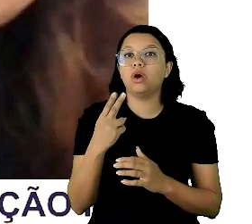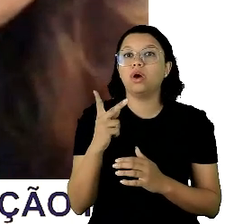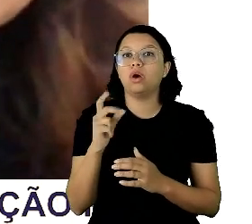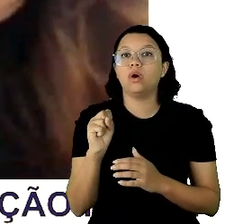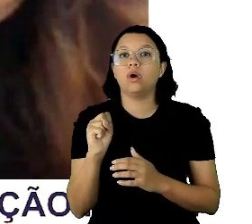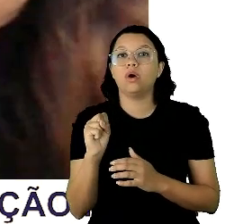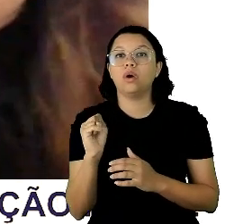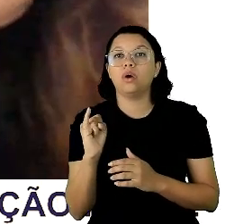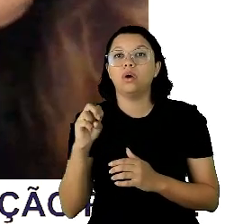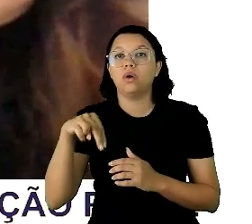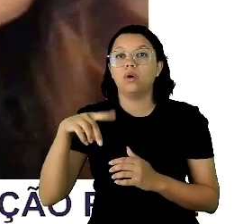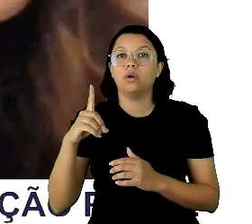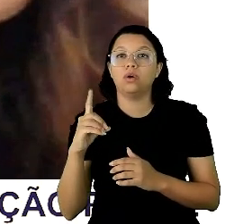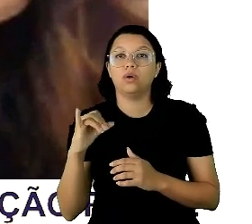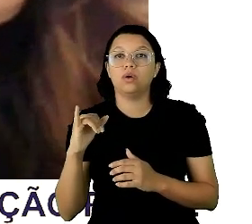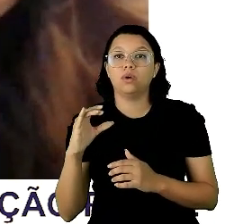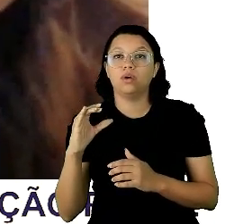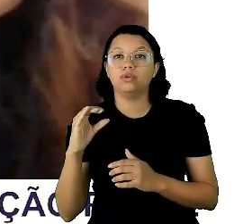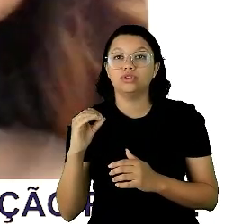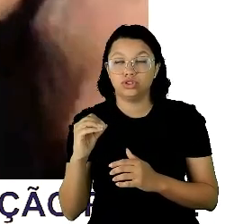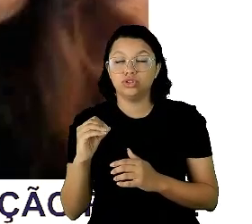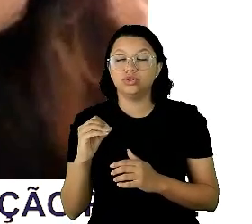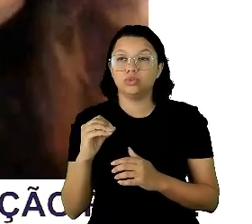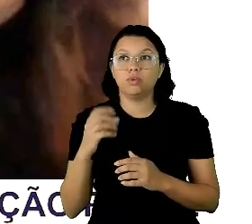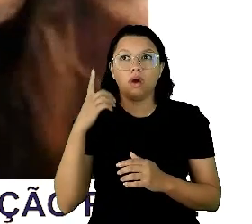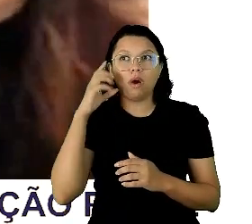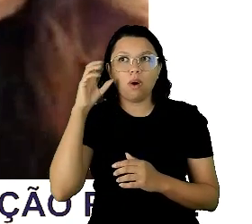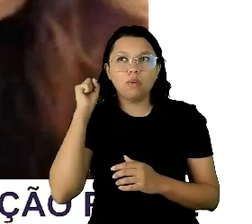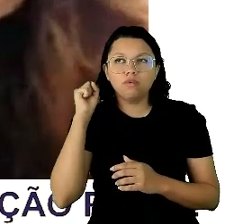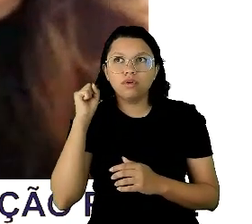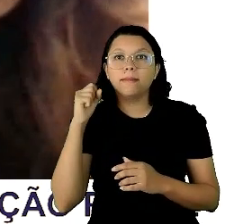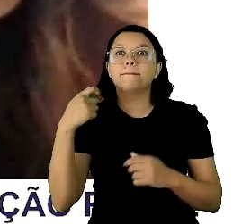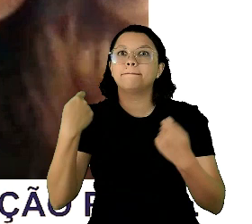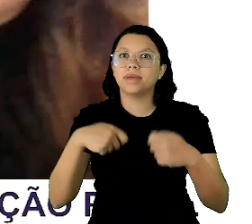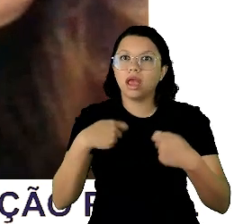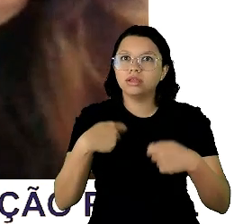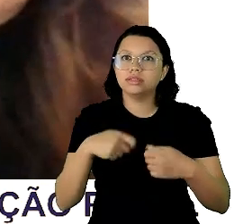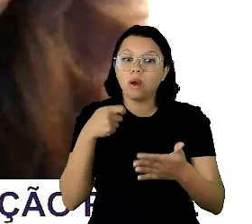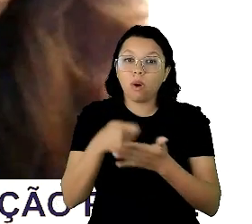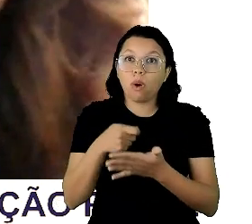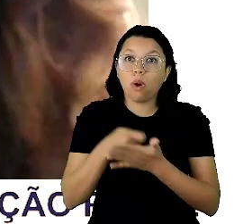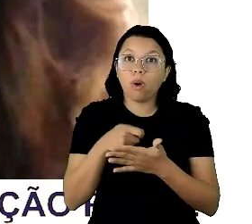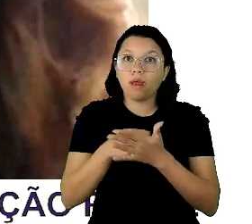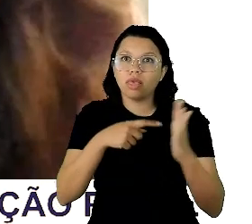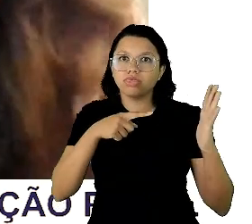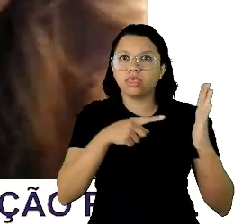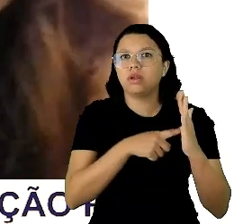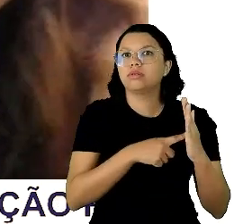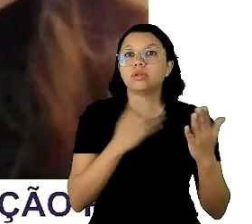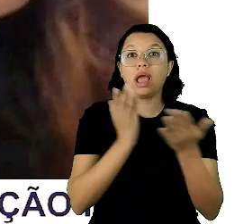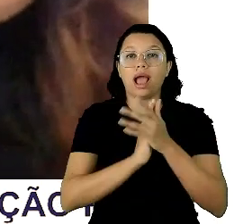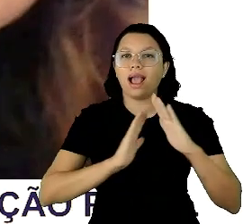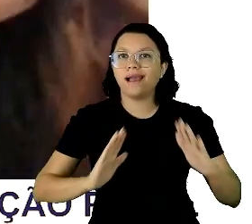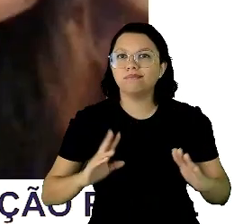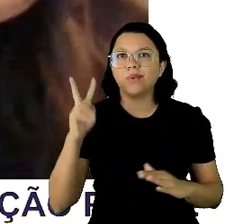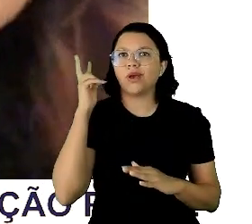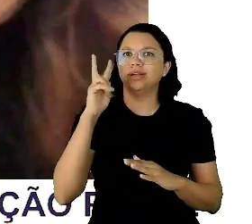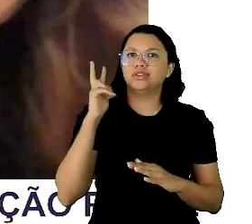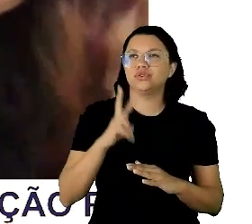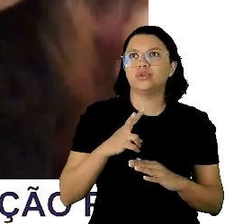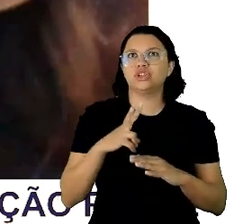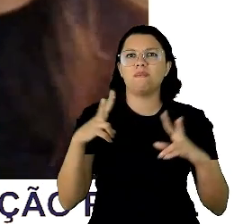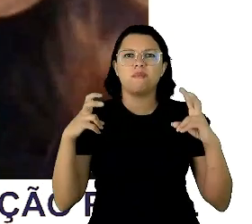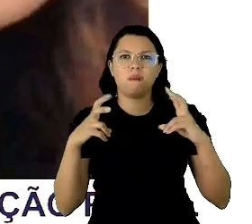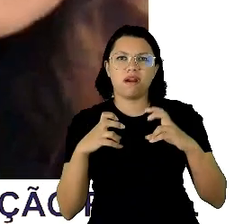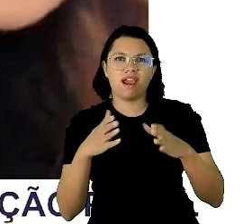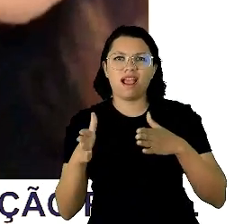que denunciar. Acabou aquela história, acabou finalmente aquela história de que em briga de marido e mulher ninguém mete a colher. Vai meter a